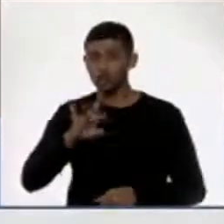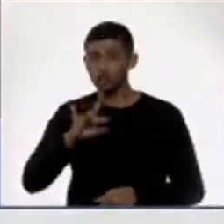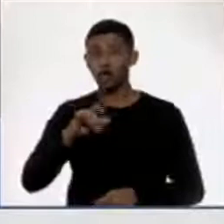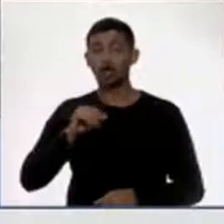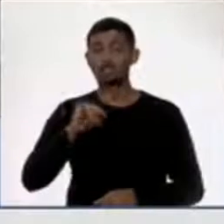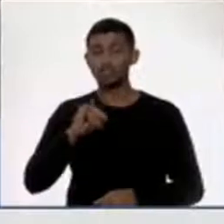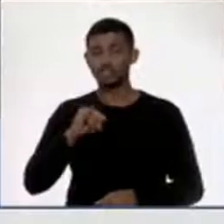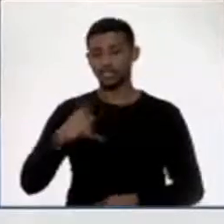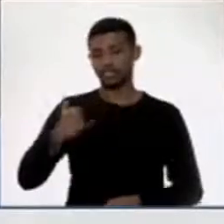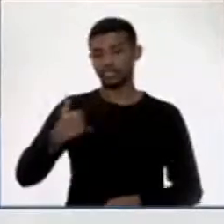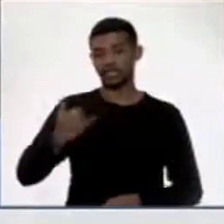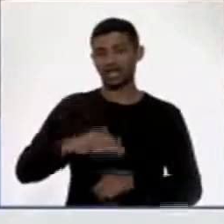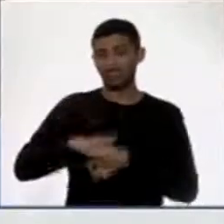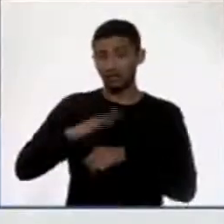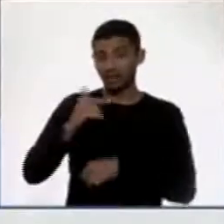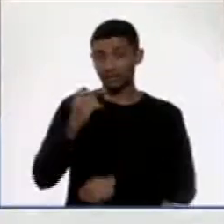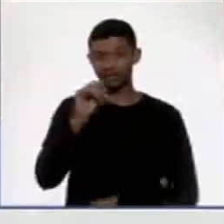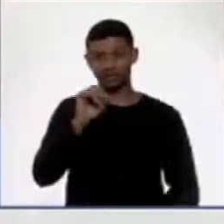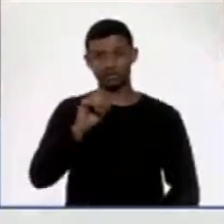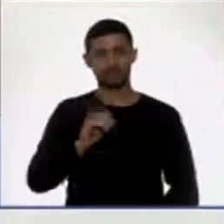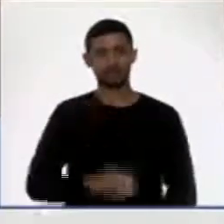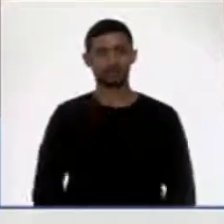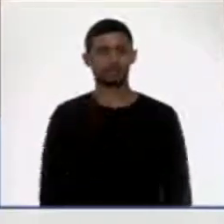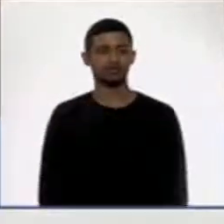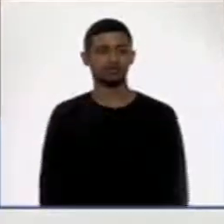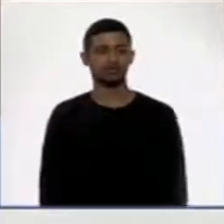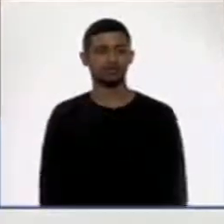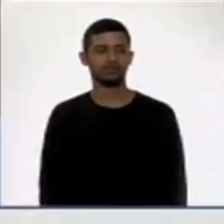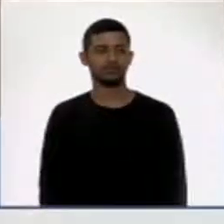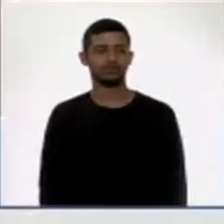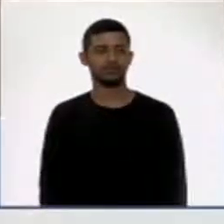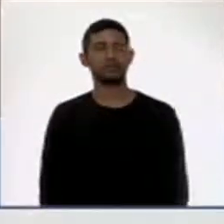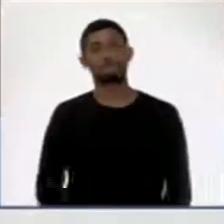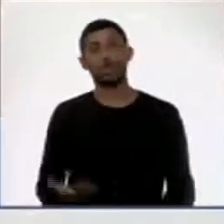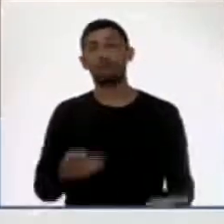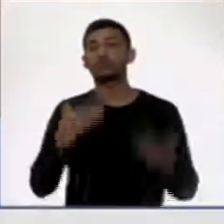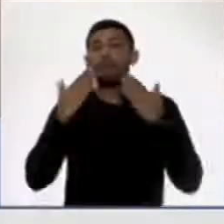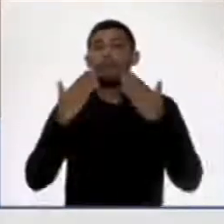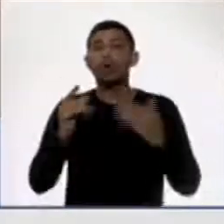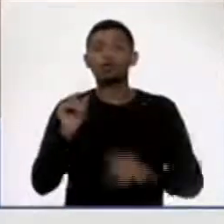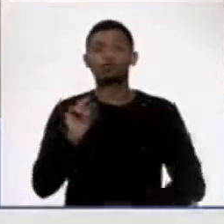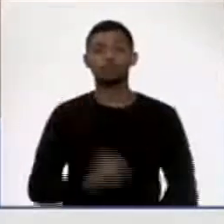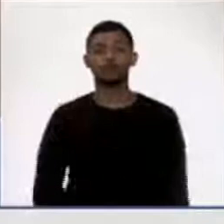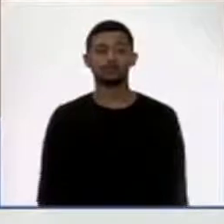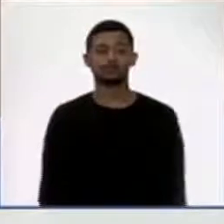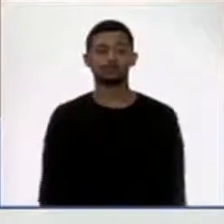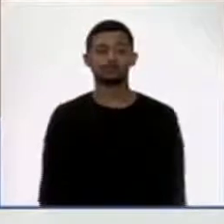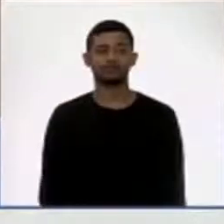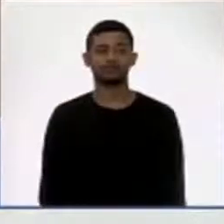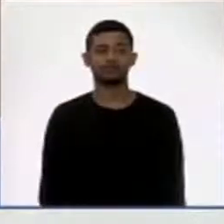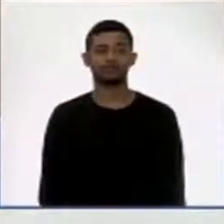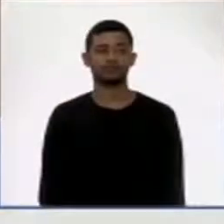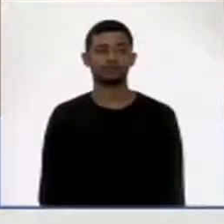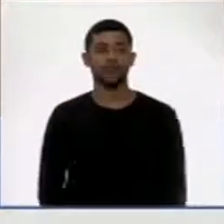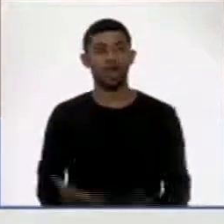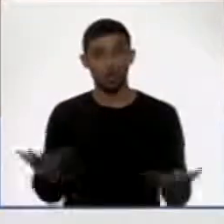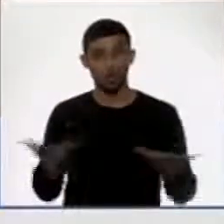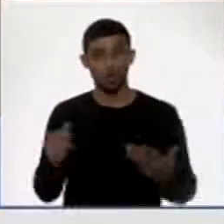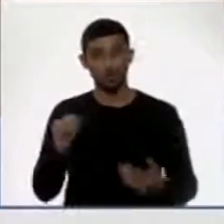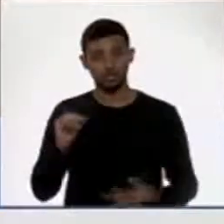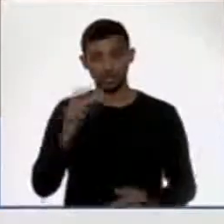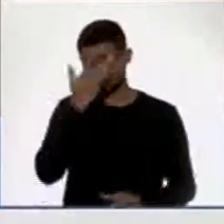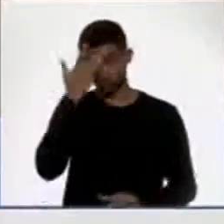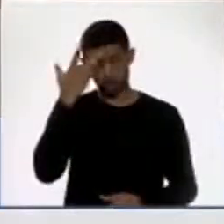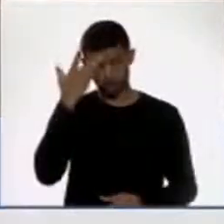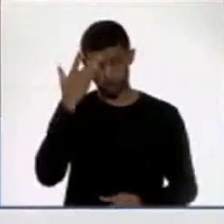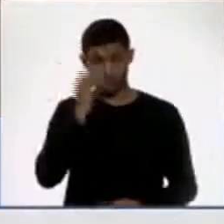partir dos 70 anos. Vossa Excelência dispõe de 1 minuto. O que isso representa? Hoje, quem tem acesso ao benefício de